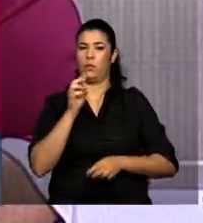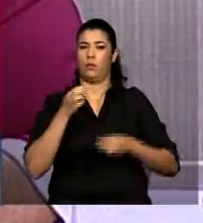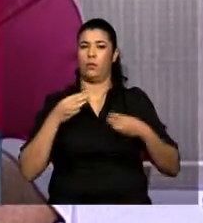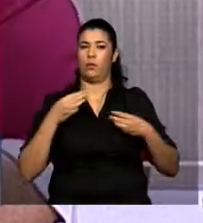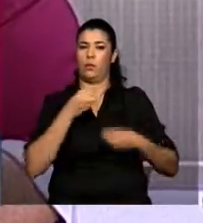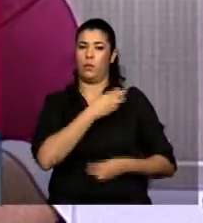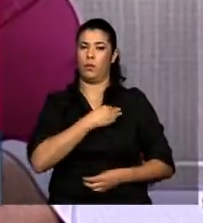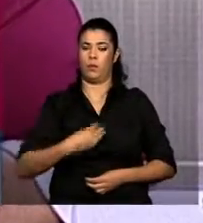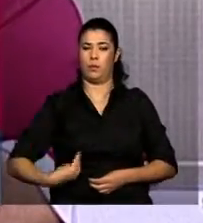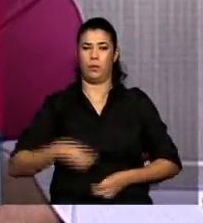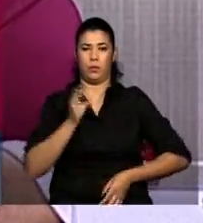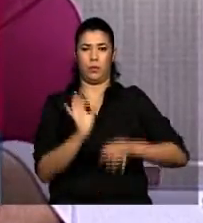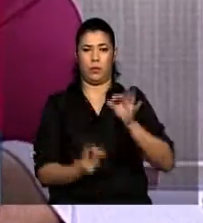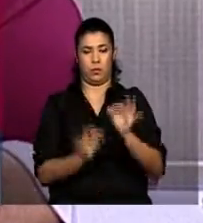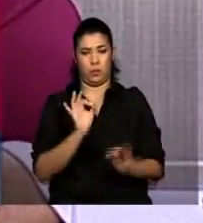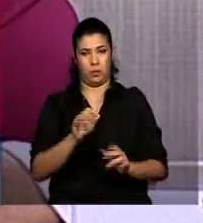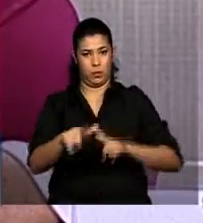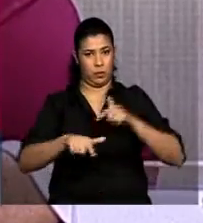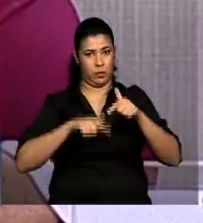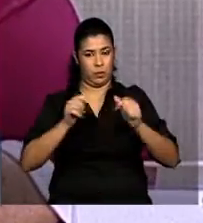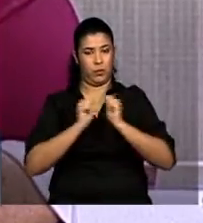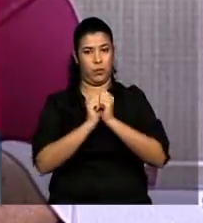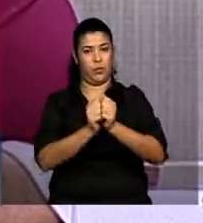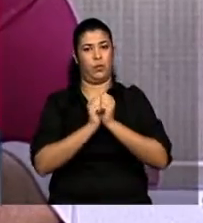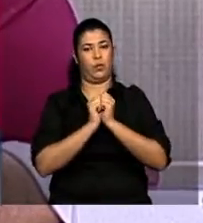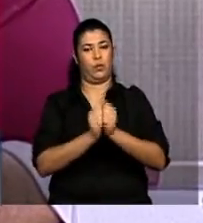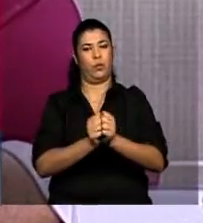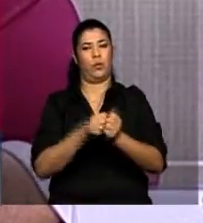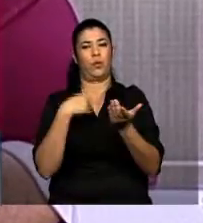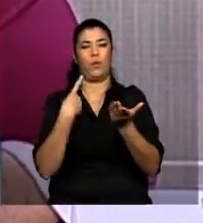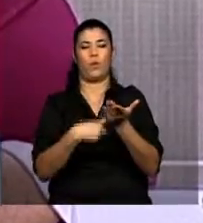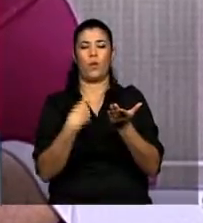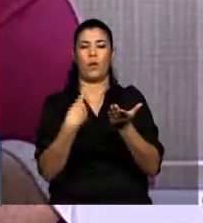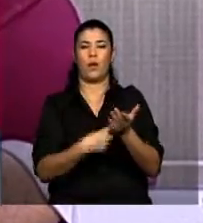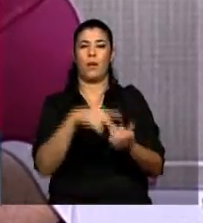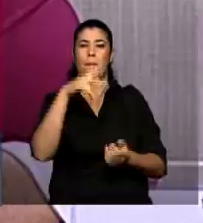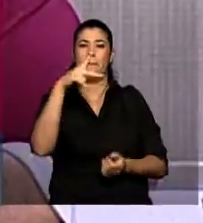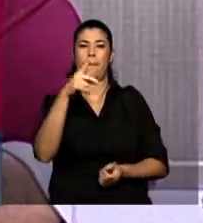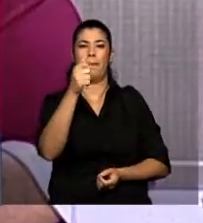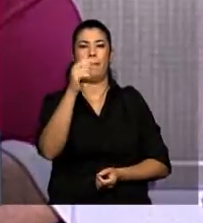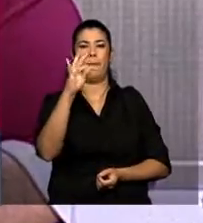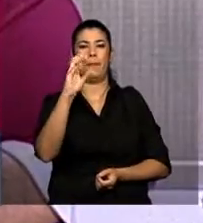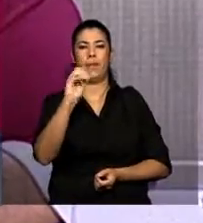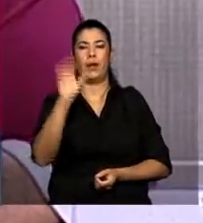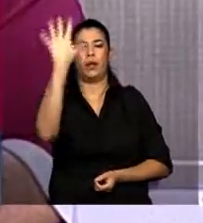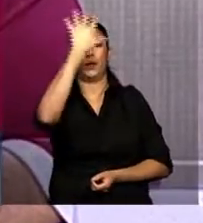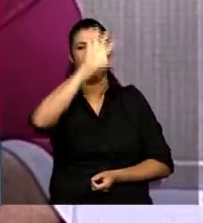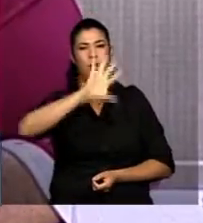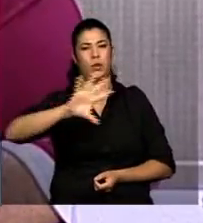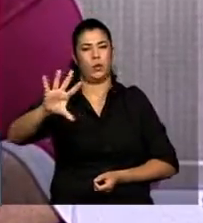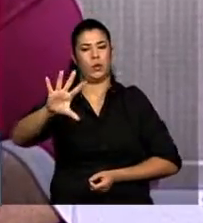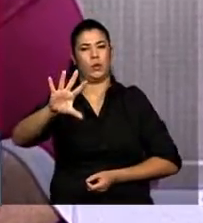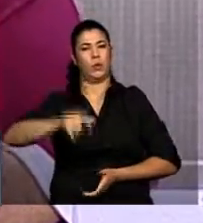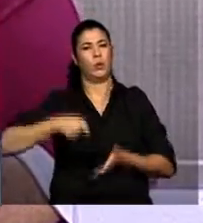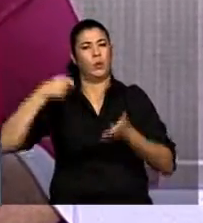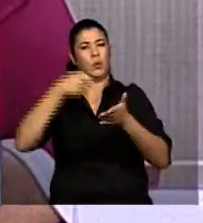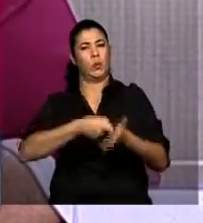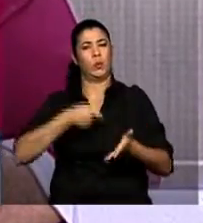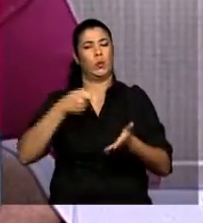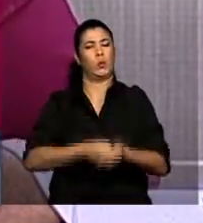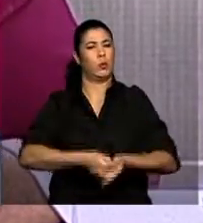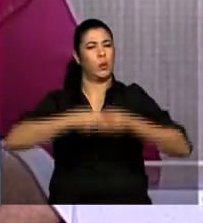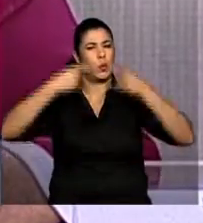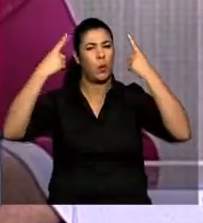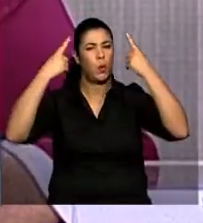atuar conjuntamente na construção de um pacto nacional de enfrentamento à violência, toda e